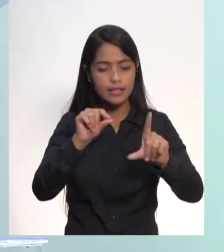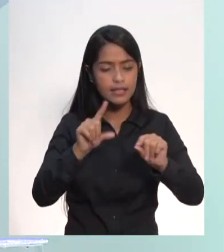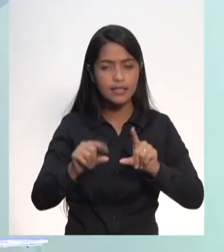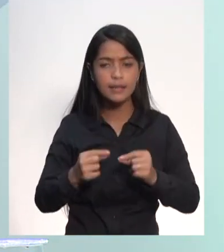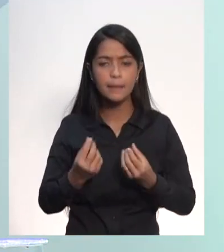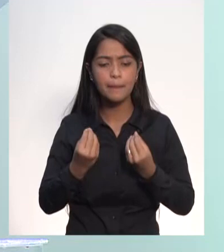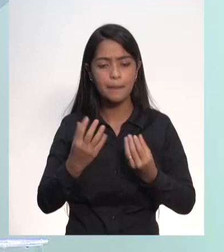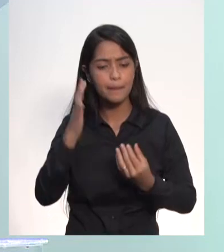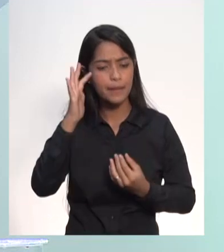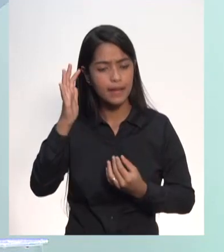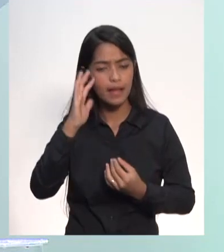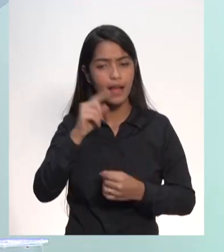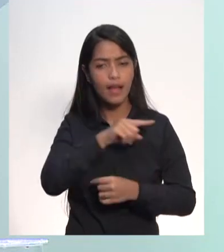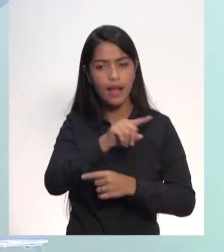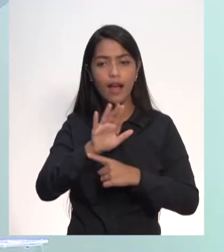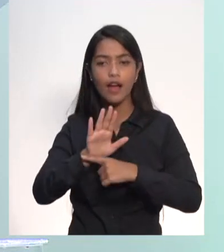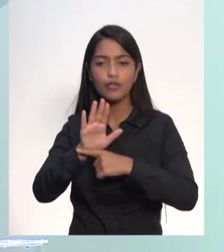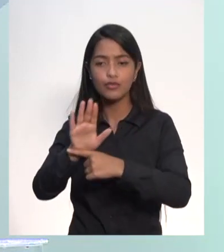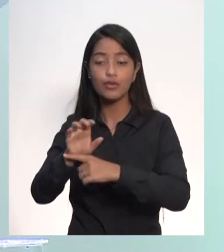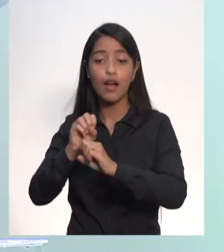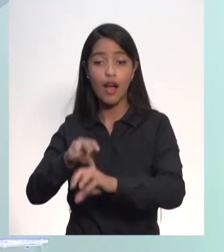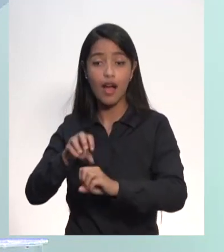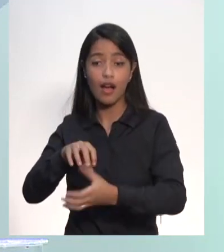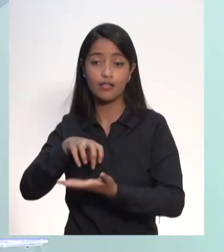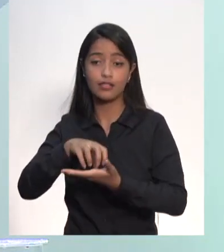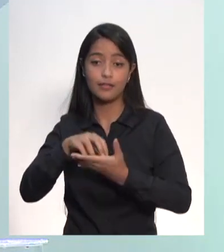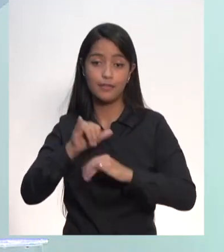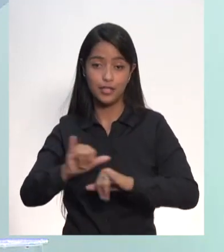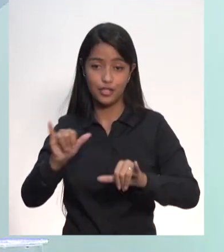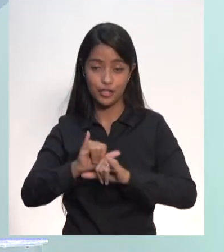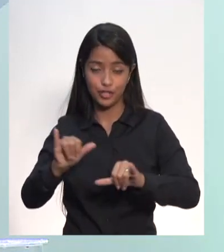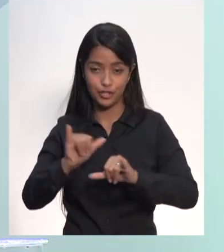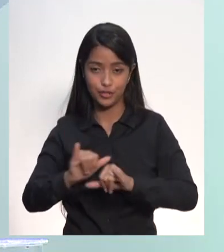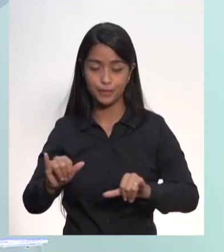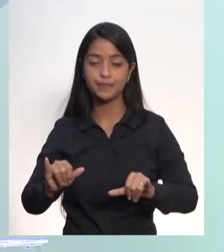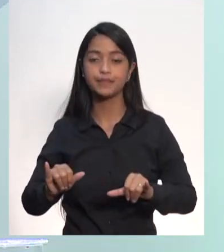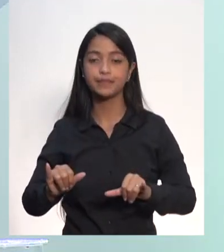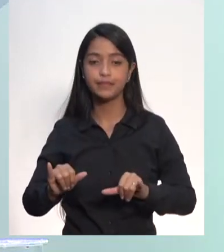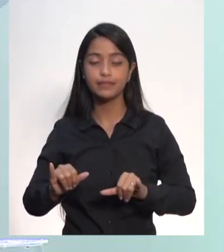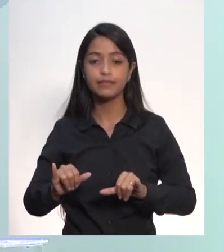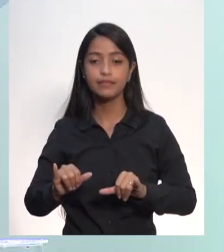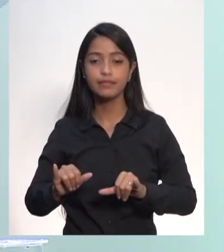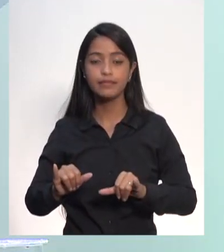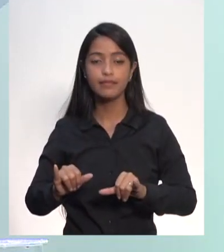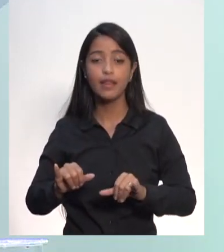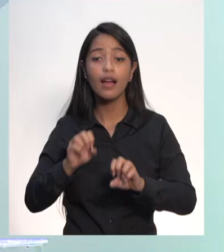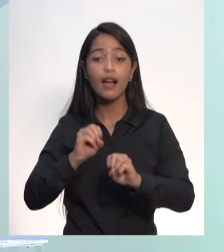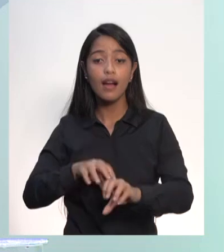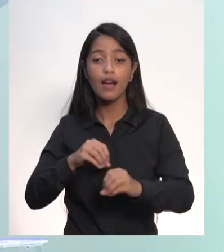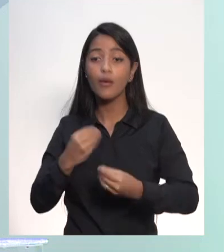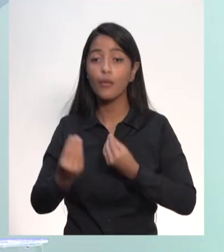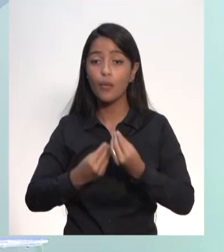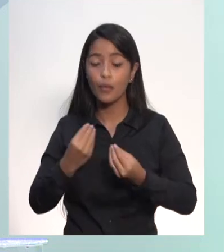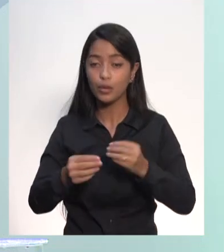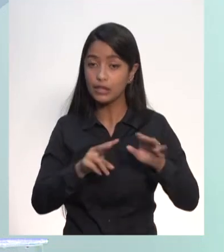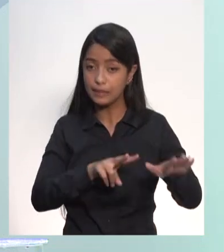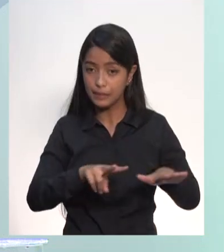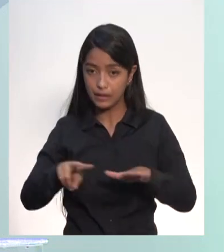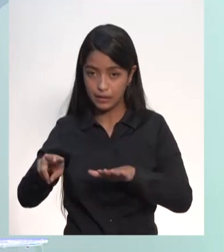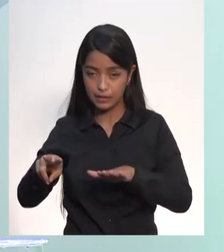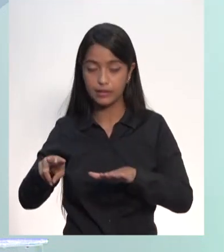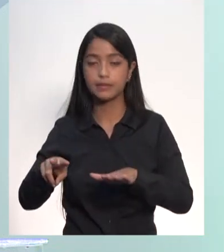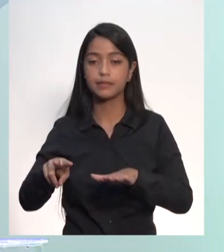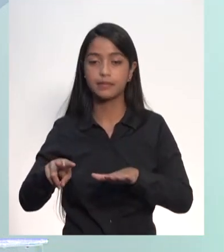vão pautar as aulas do centro de mídia. As aulas elas estão sendo apresentadas a cada semana. Hoje, a gente tem